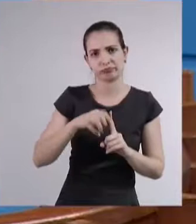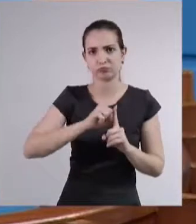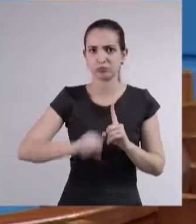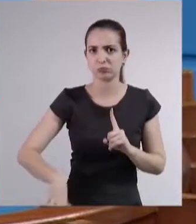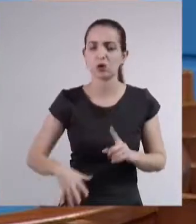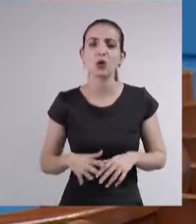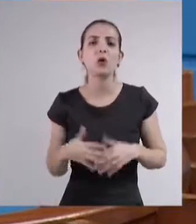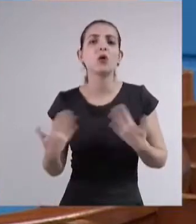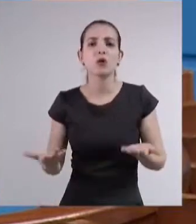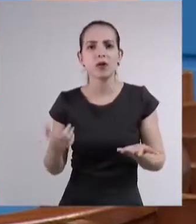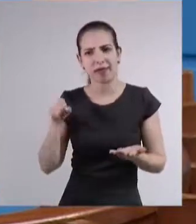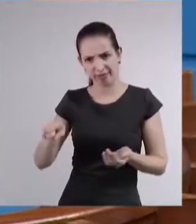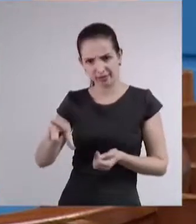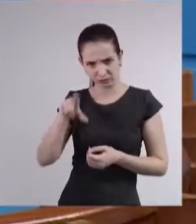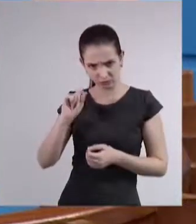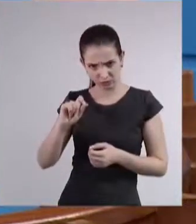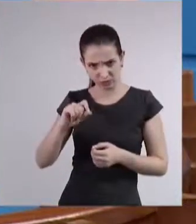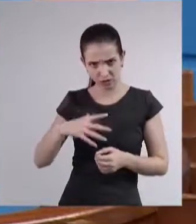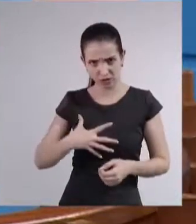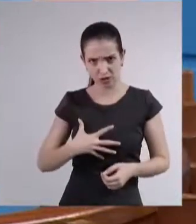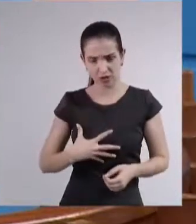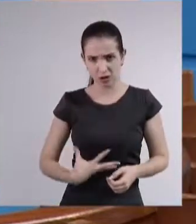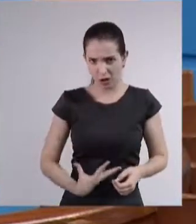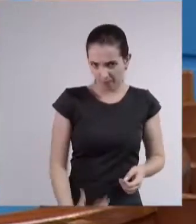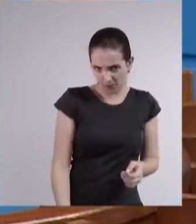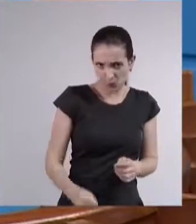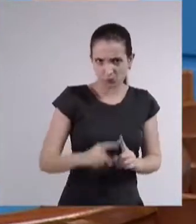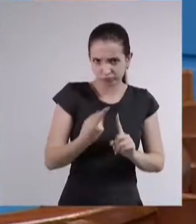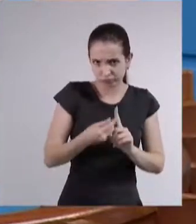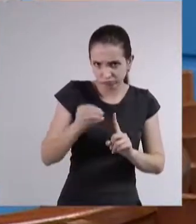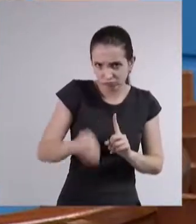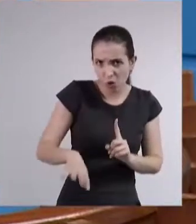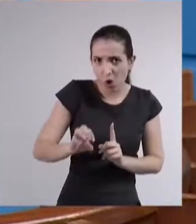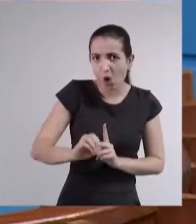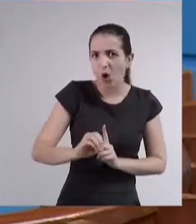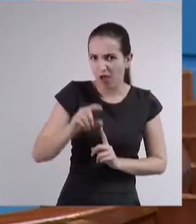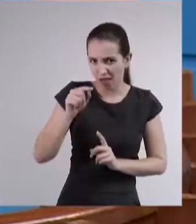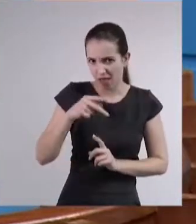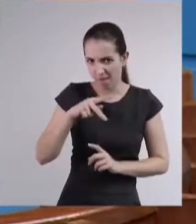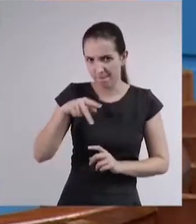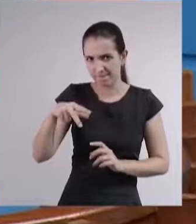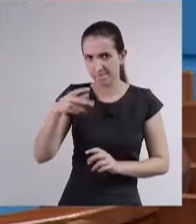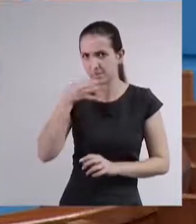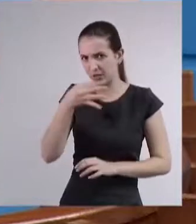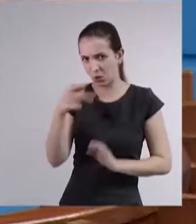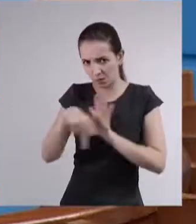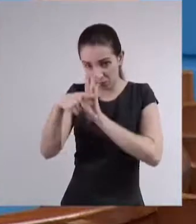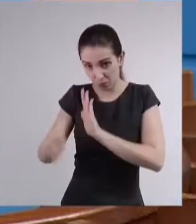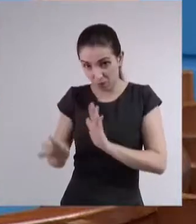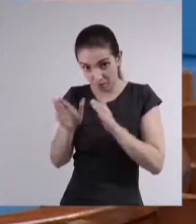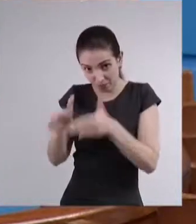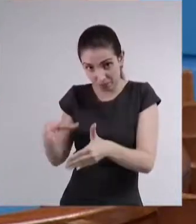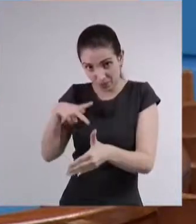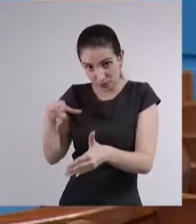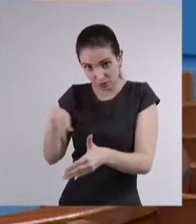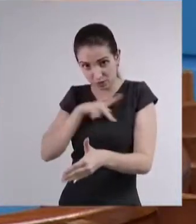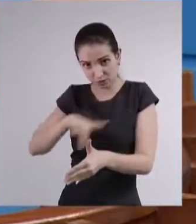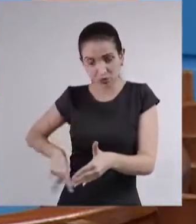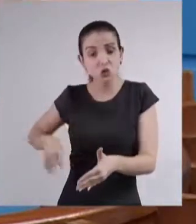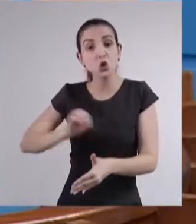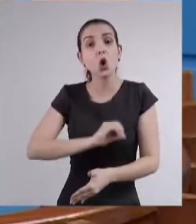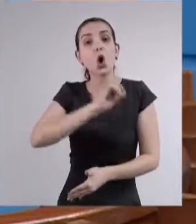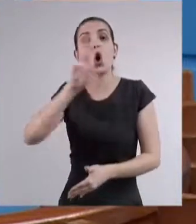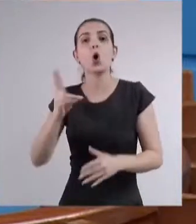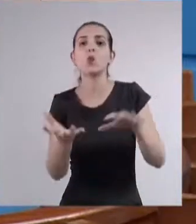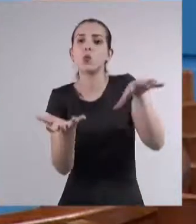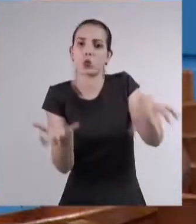é o Congresso Nacional? Então, essa discussão ela tinha que ser feita com os candidatos a deputados